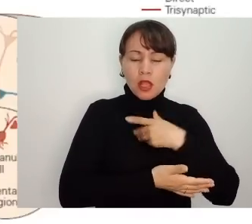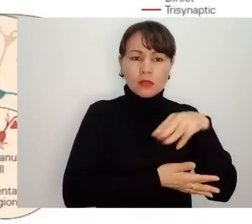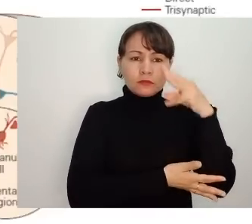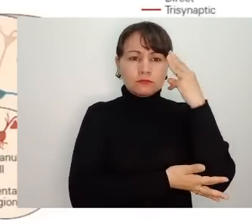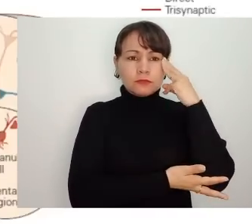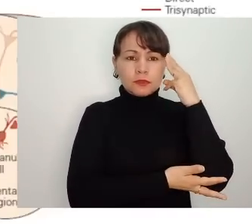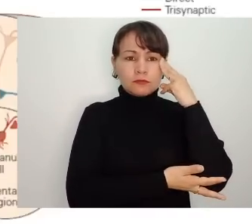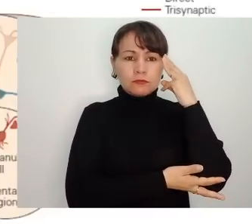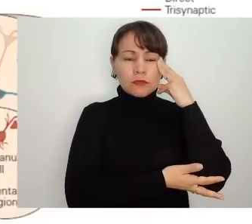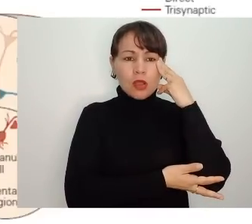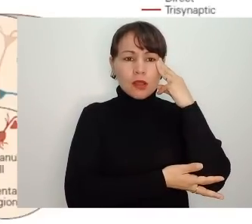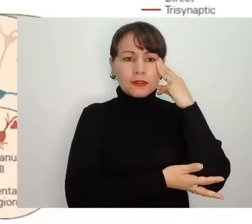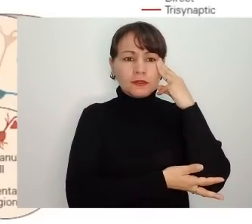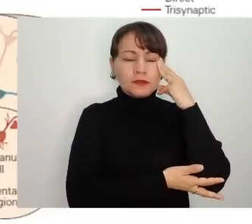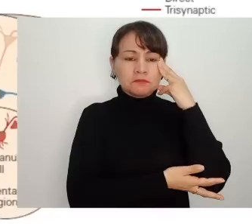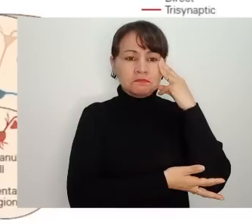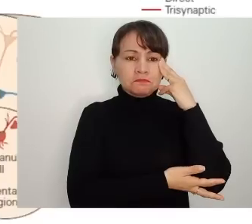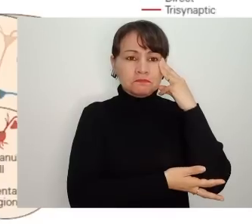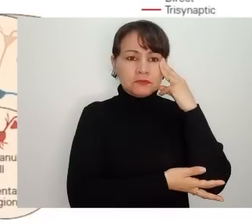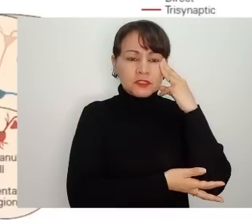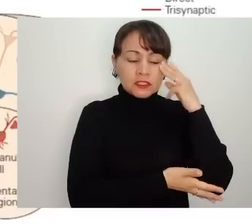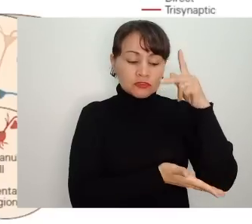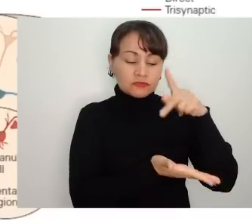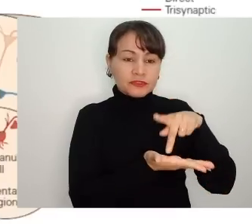as nossas memórias sejam